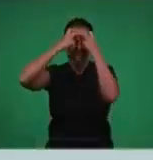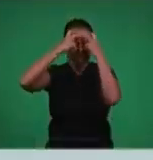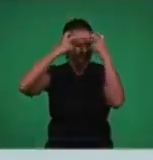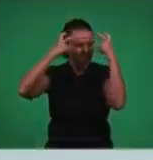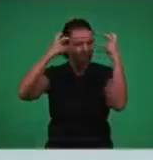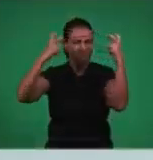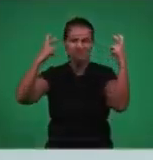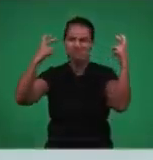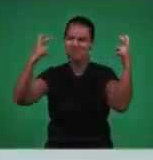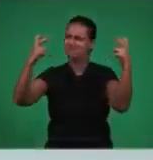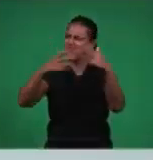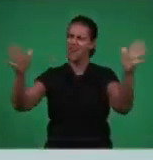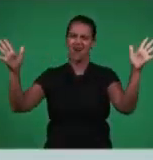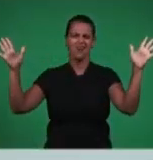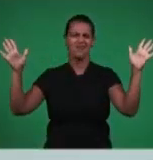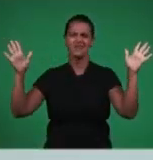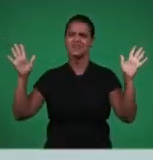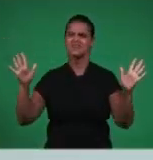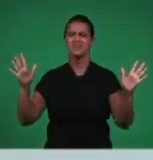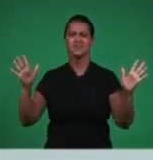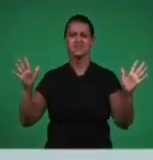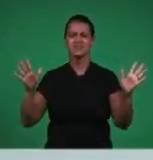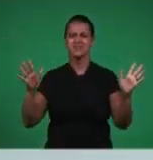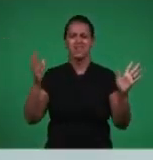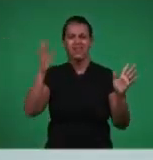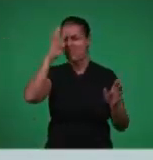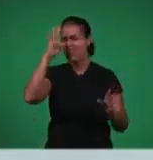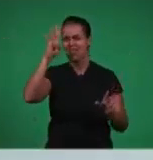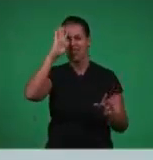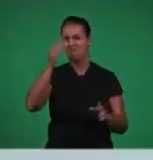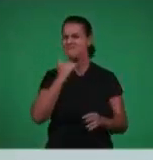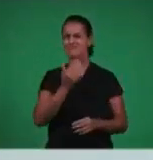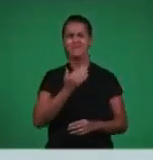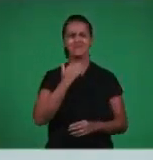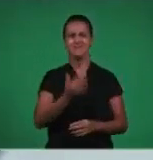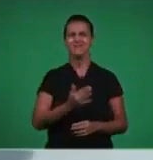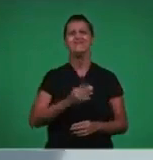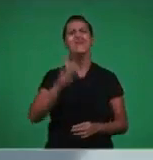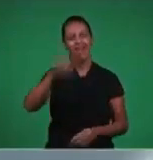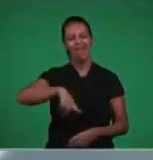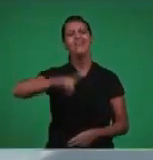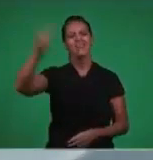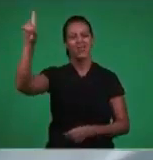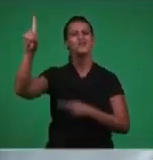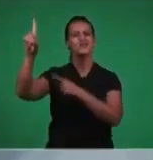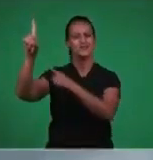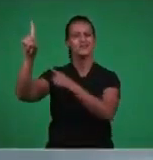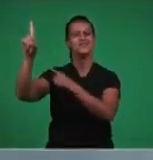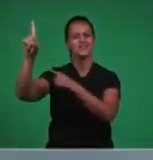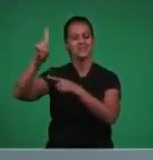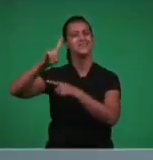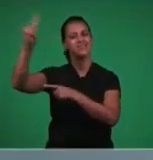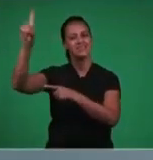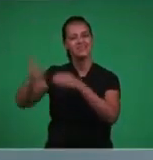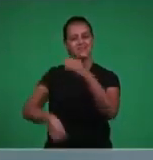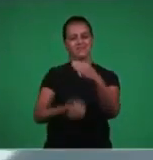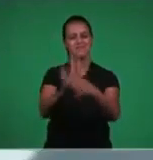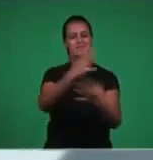inteligência que mal possamos imaginar? Esse é o nosso Deus Criador de todas as